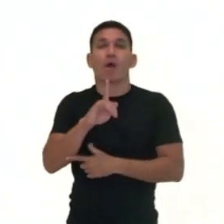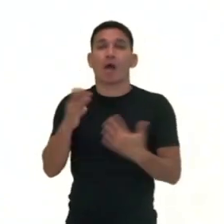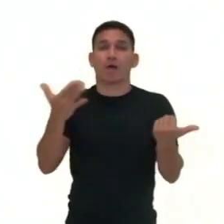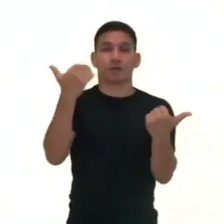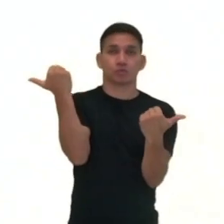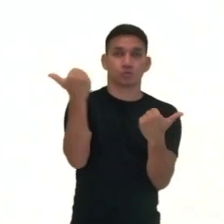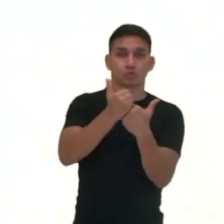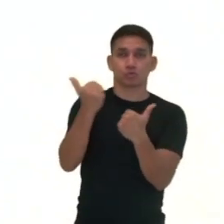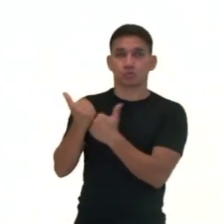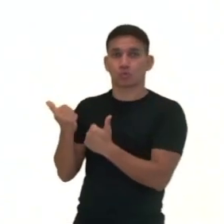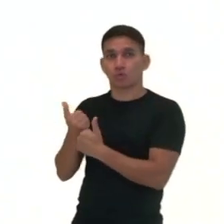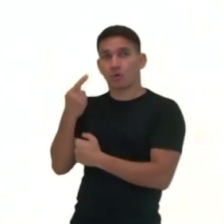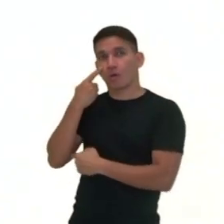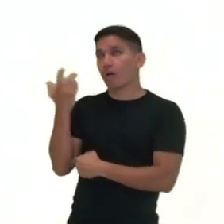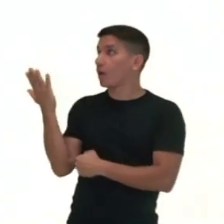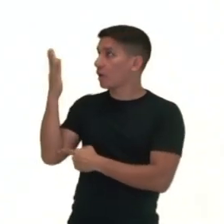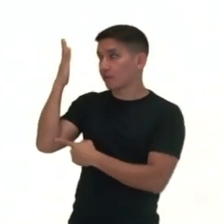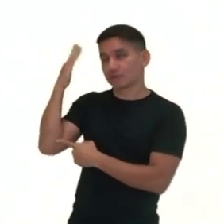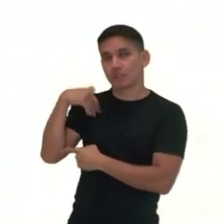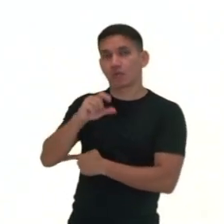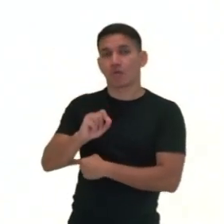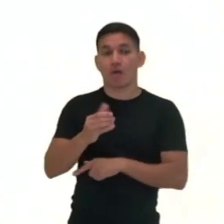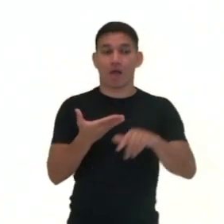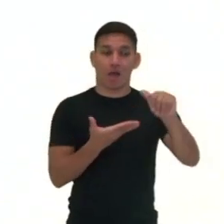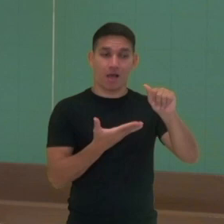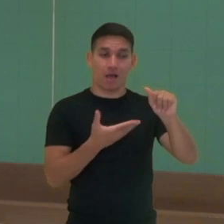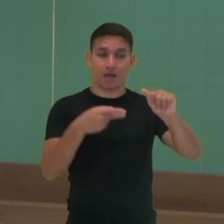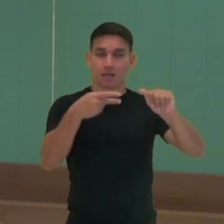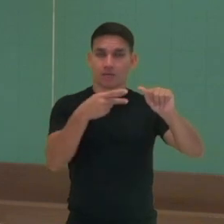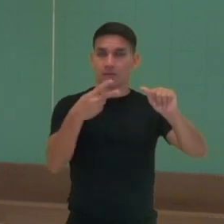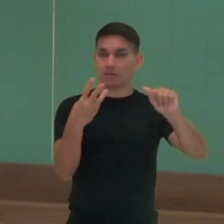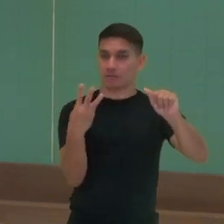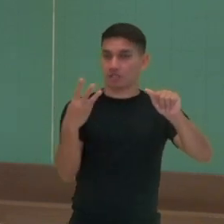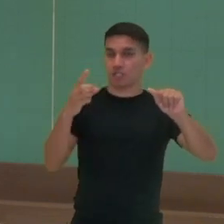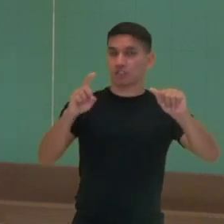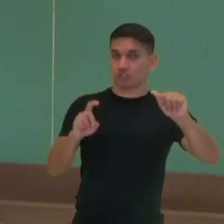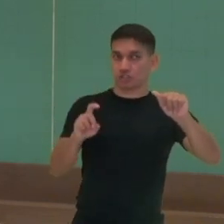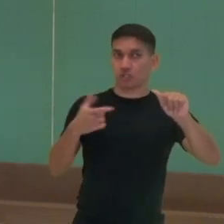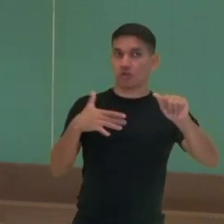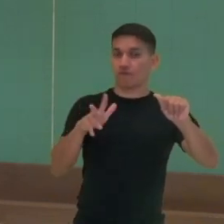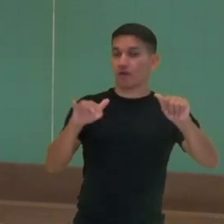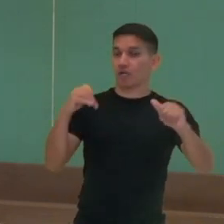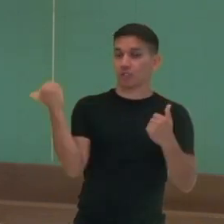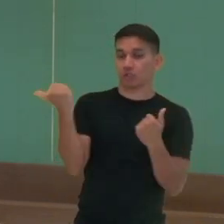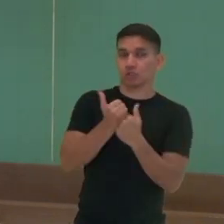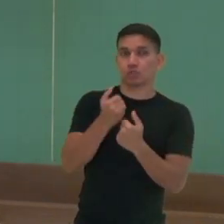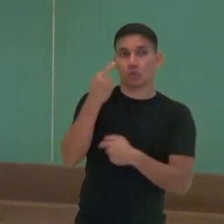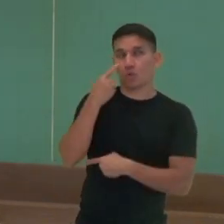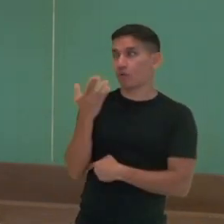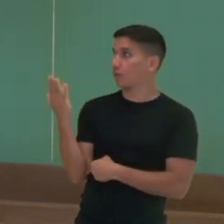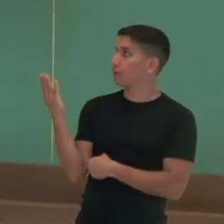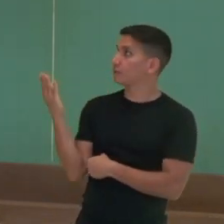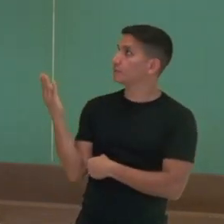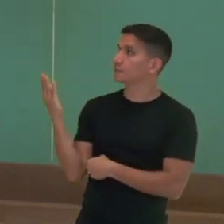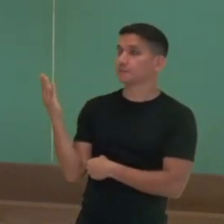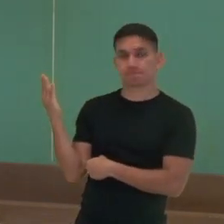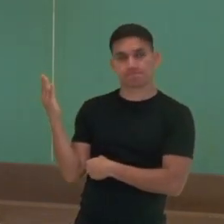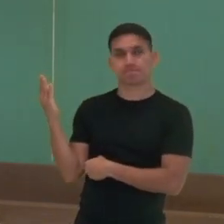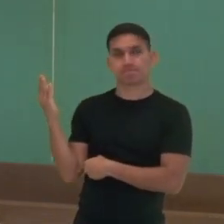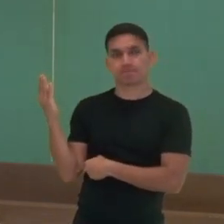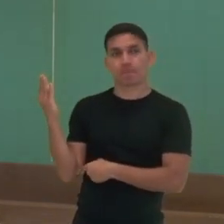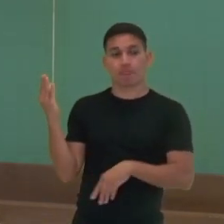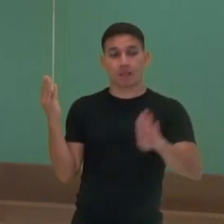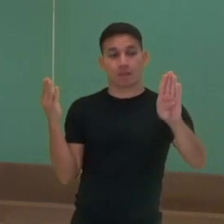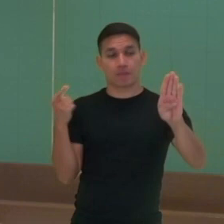Olha só, eu sei que o meu A equivale a 3x. Então, eu vou substituir o meu A por 3x. Eu sei que o